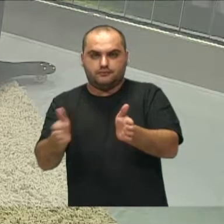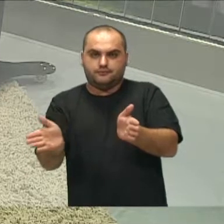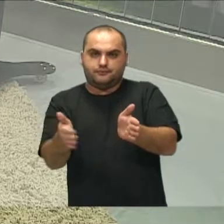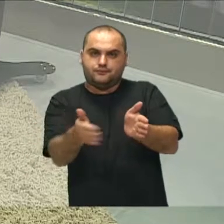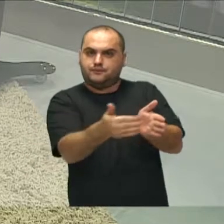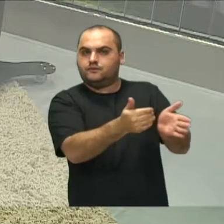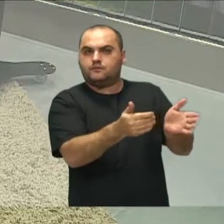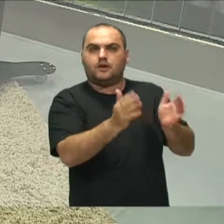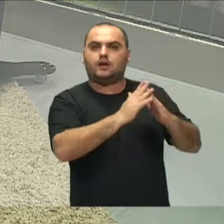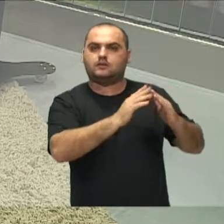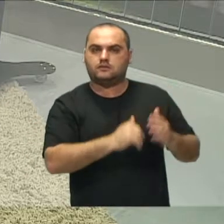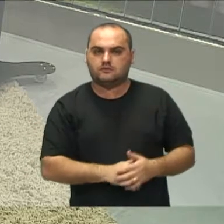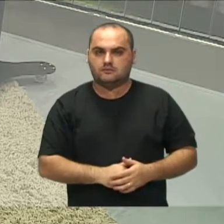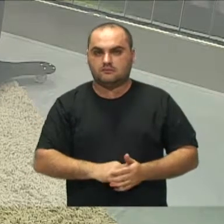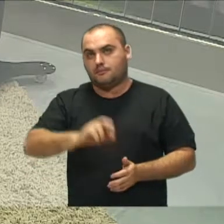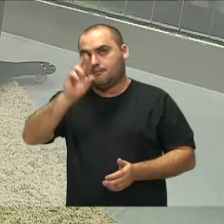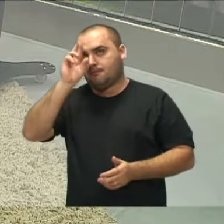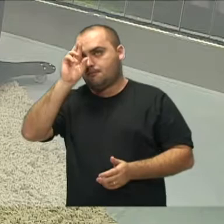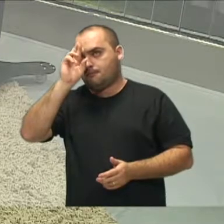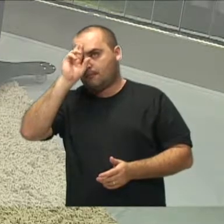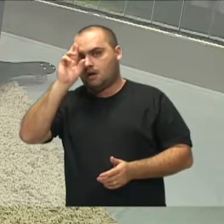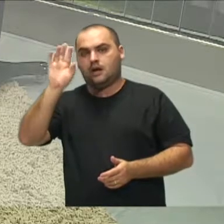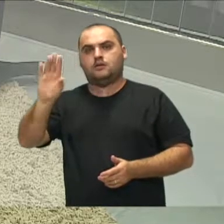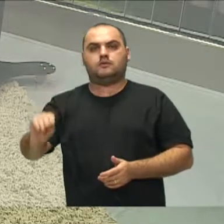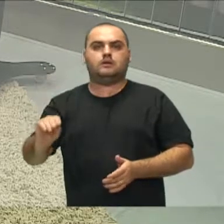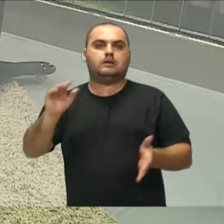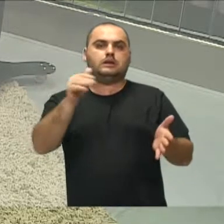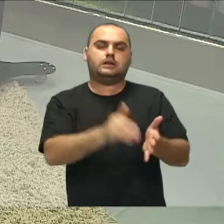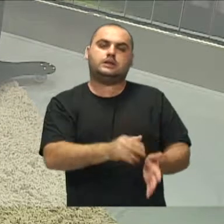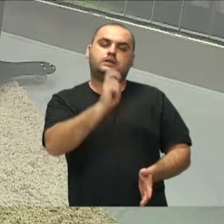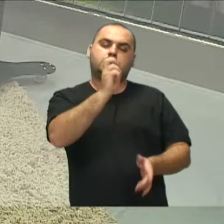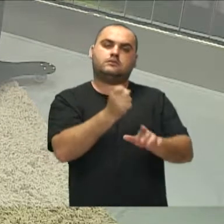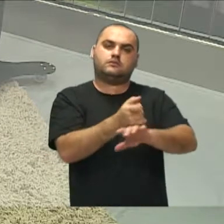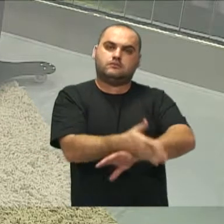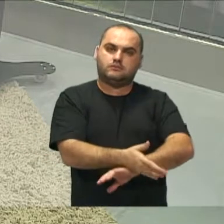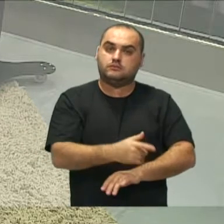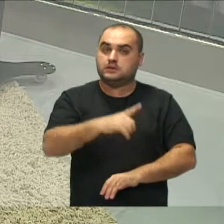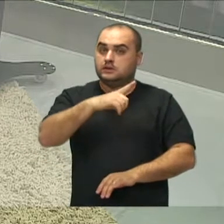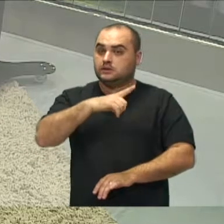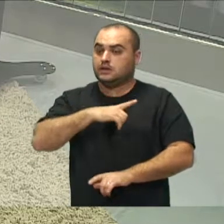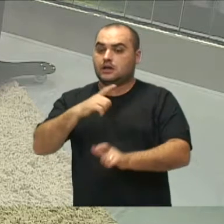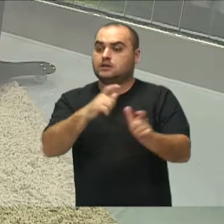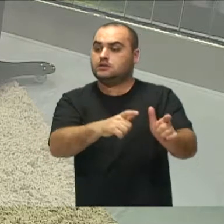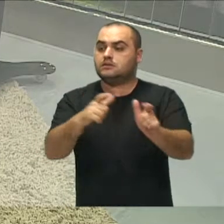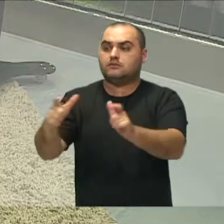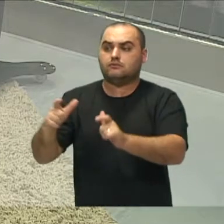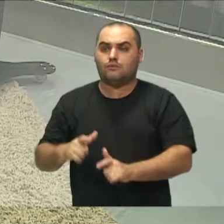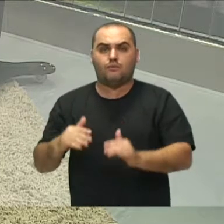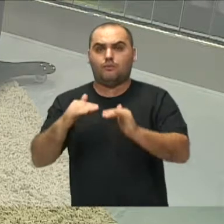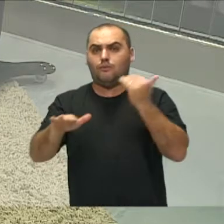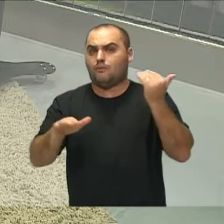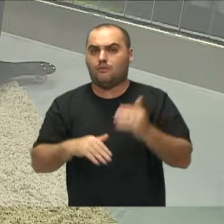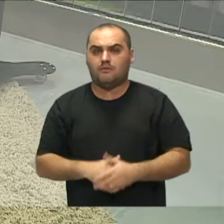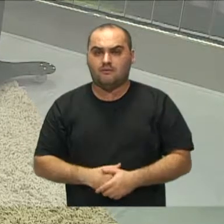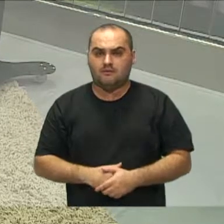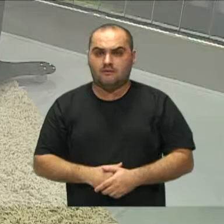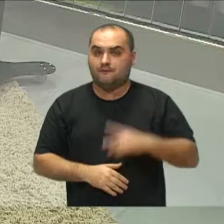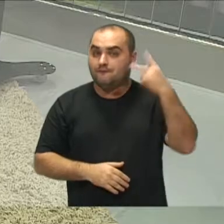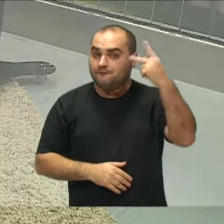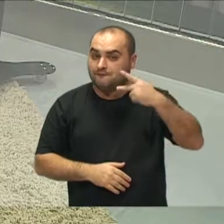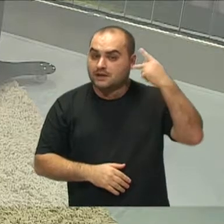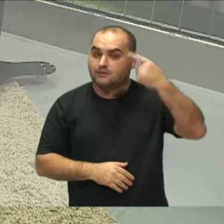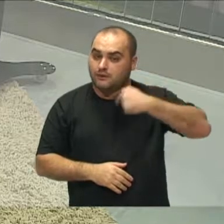5 horas. Tem pessoas que são contra isso. Tem setores que acham que vão ser atingidos. O vereador é a pessoa que